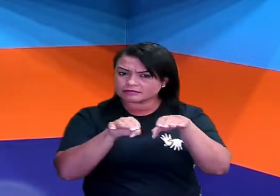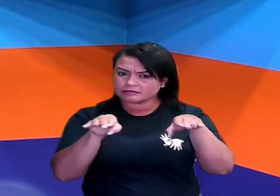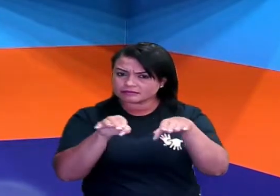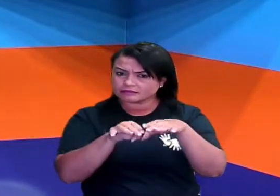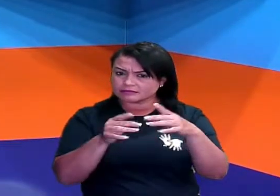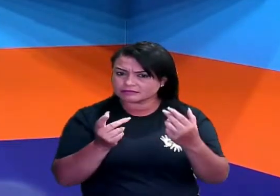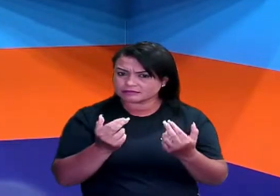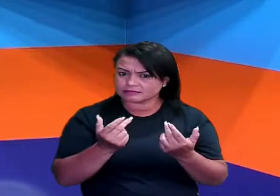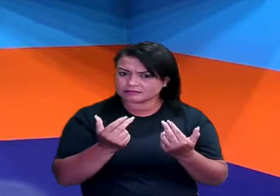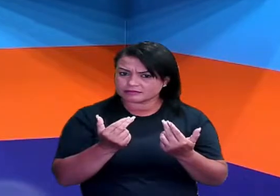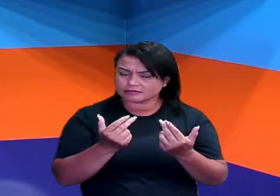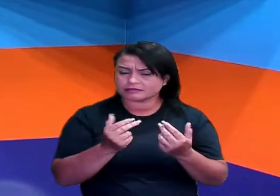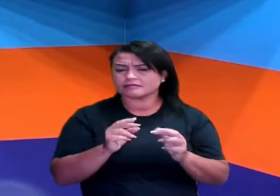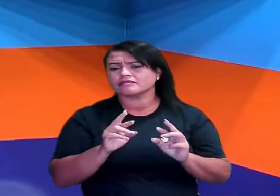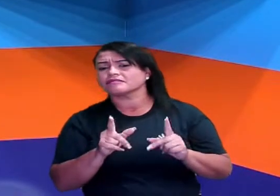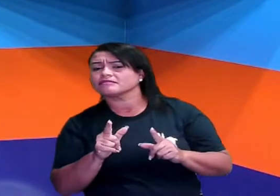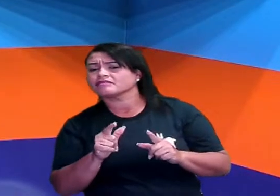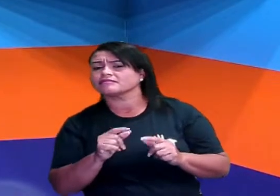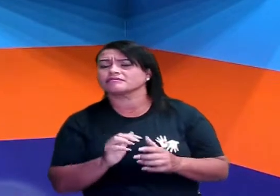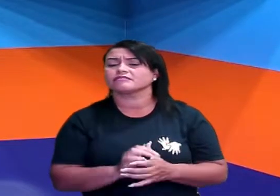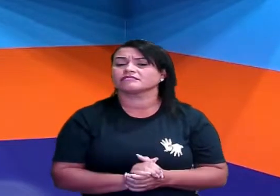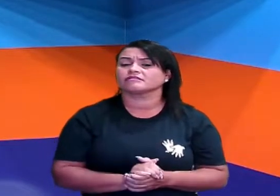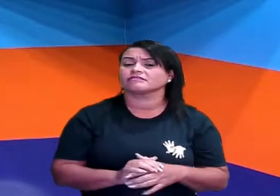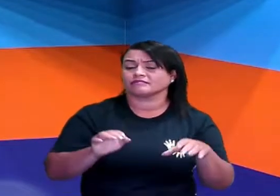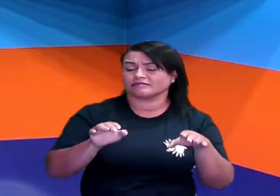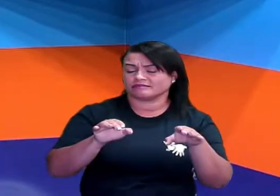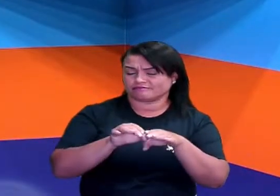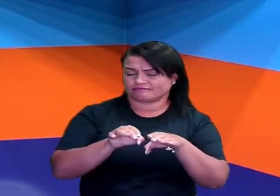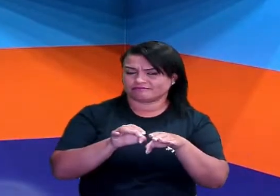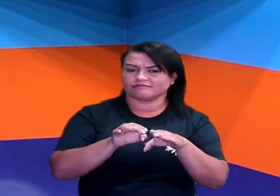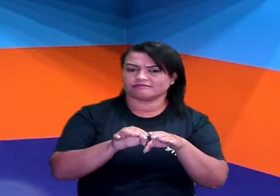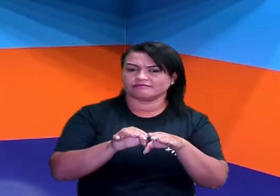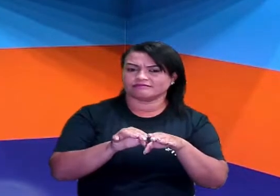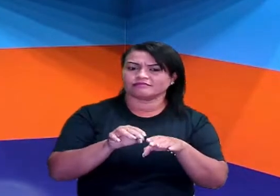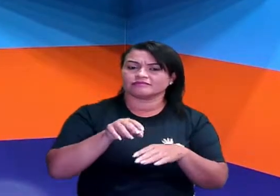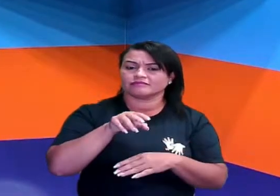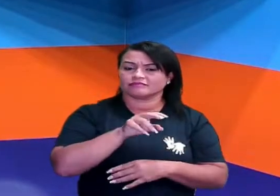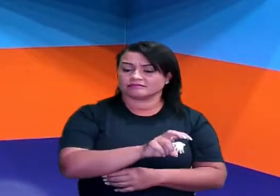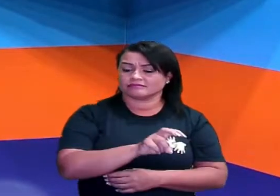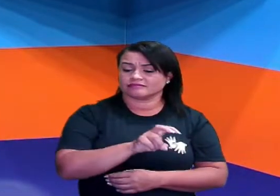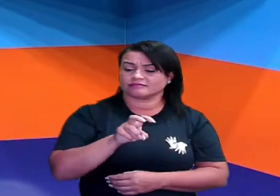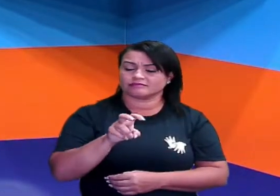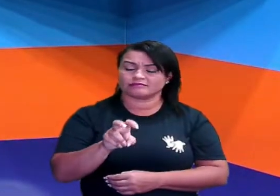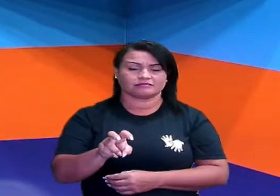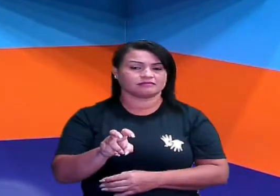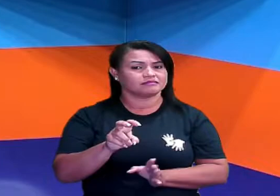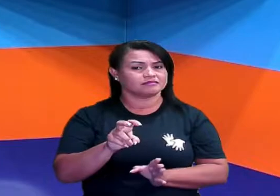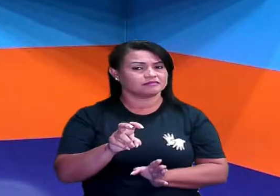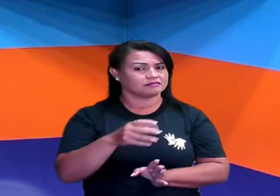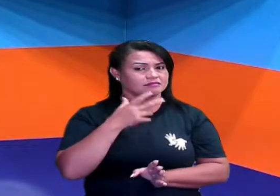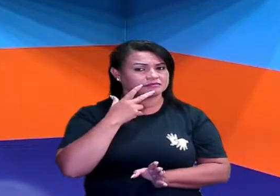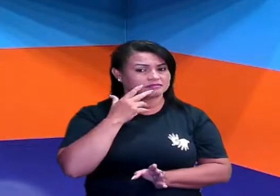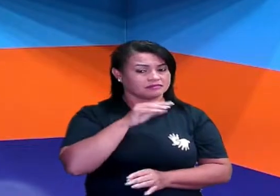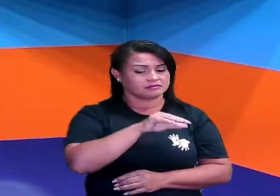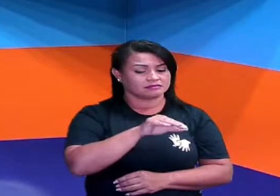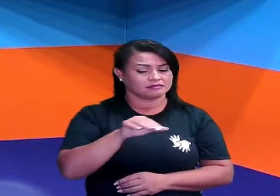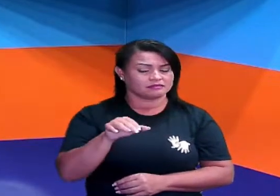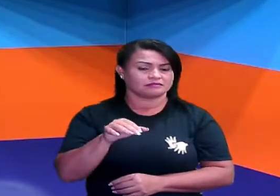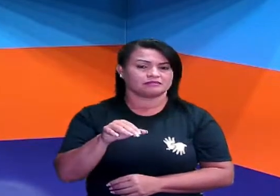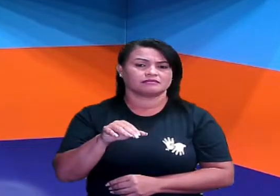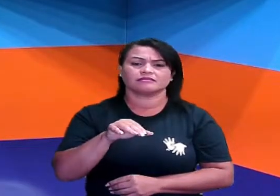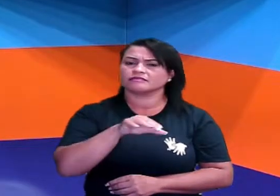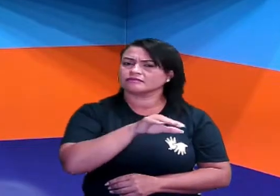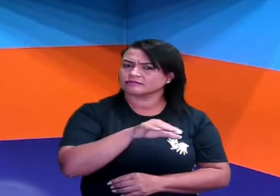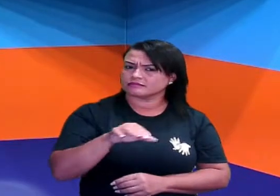são iguais ou diferentes? Elas são o quê? Iguais. 5 e 5. Só estamos falando das bases, tá? Então, as